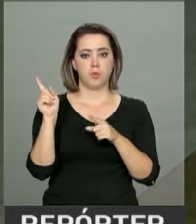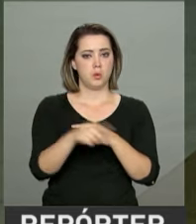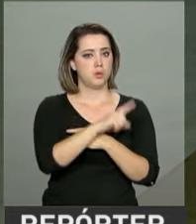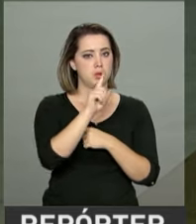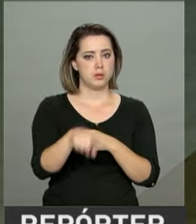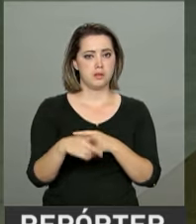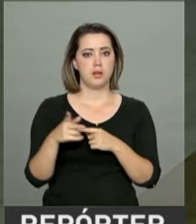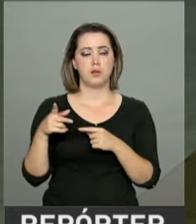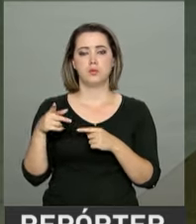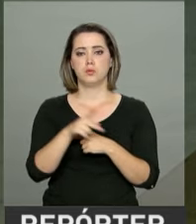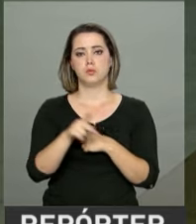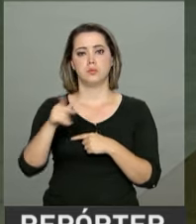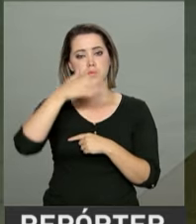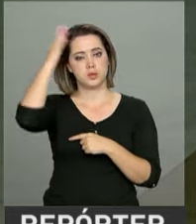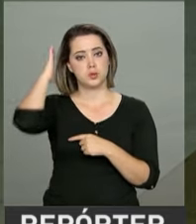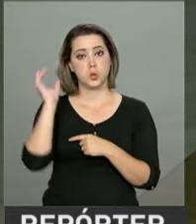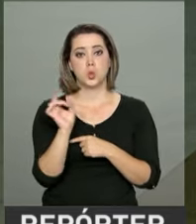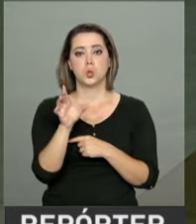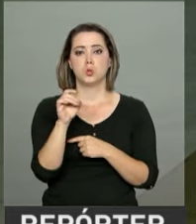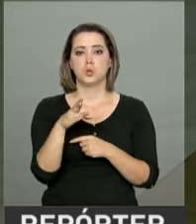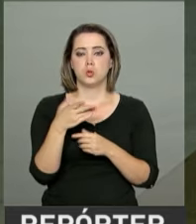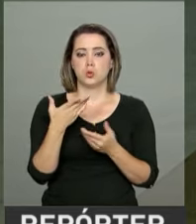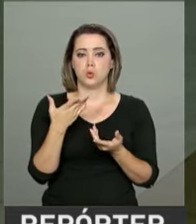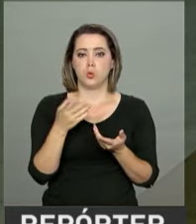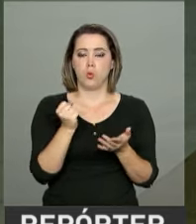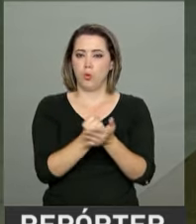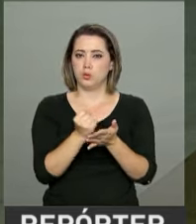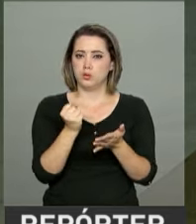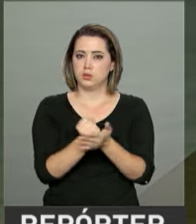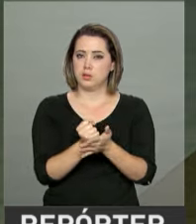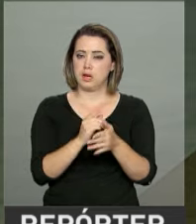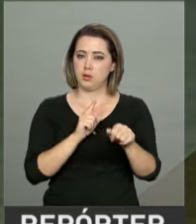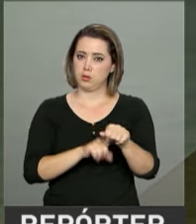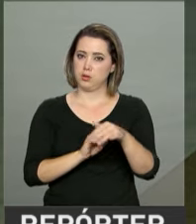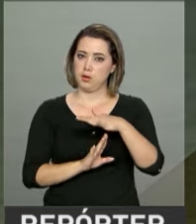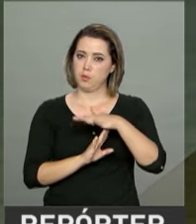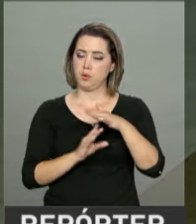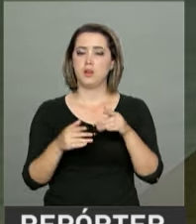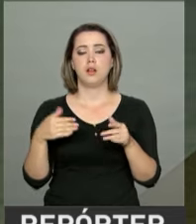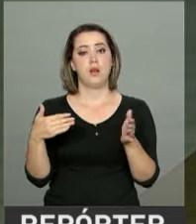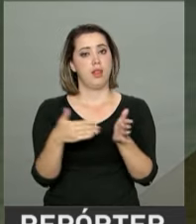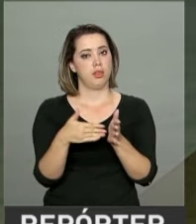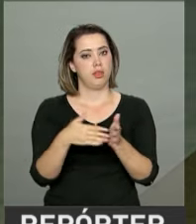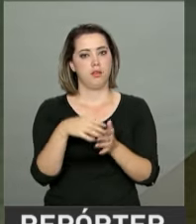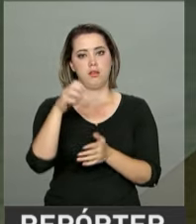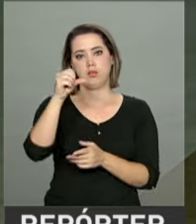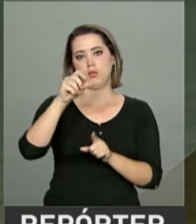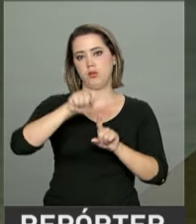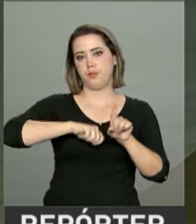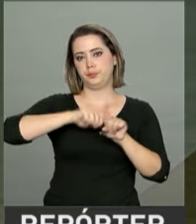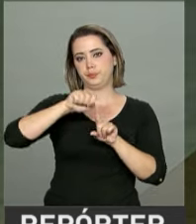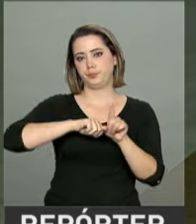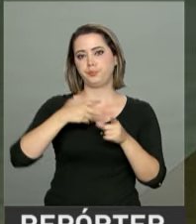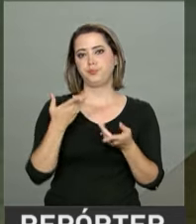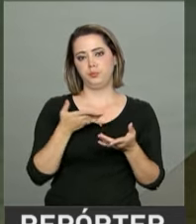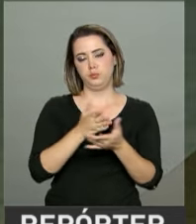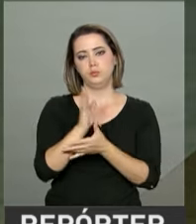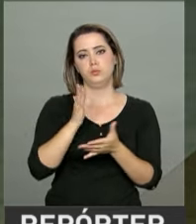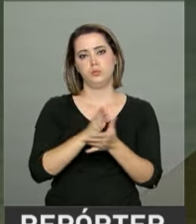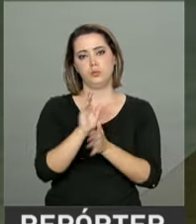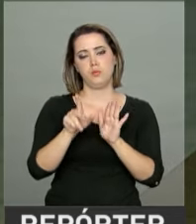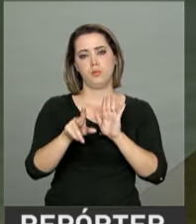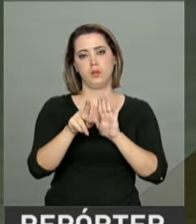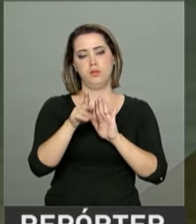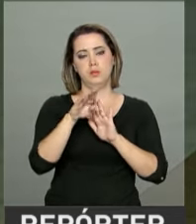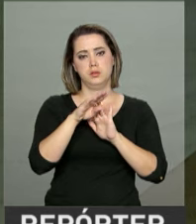um contrato temporário só pode ter a vigência de 9 meses. A sanção do projeto de lei que amplia